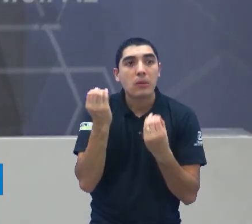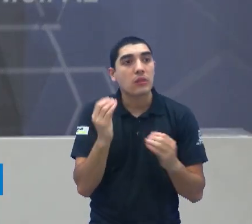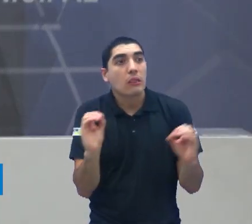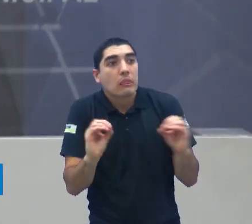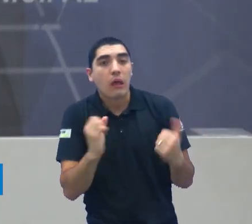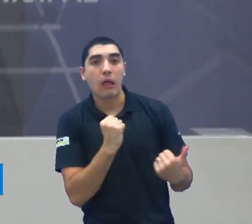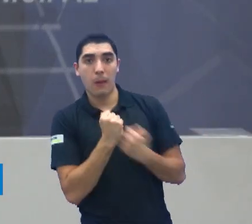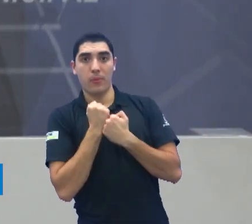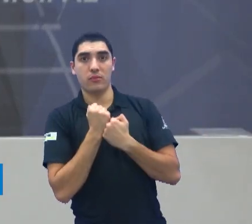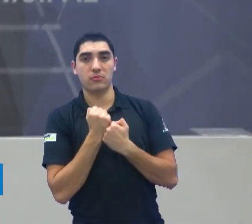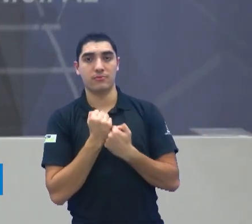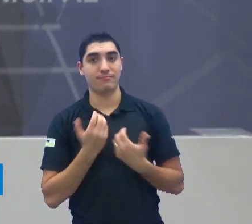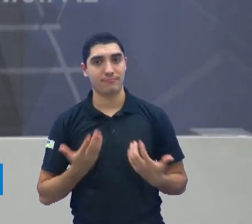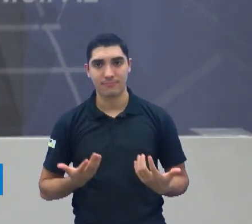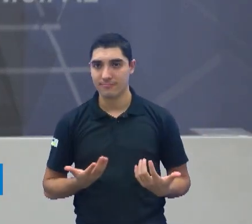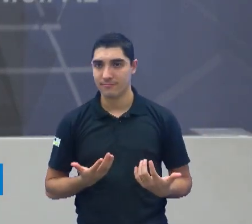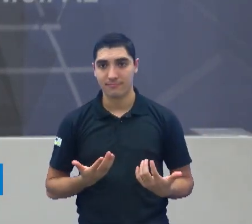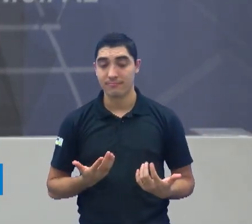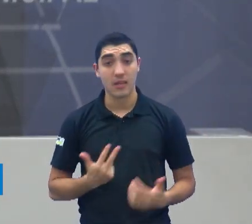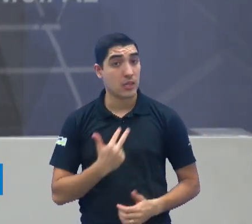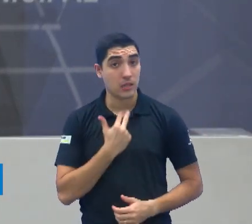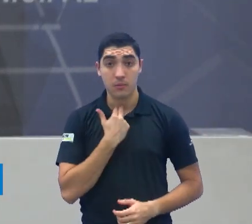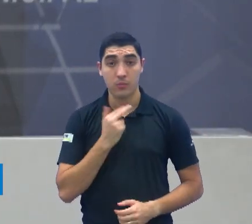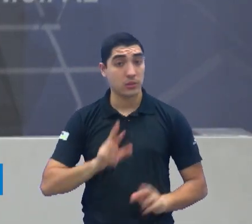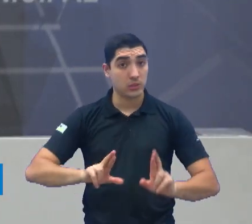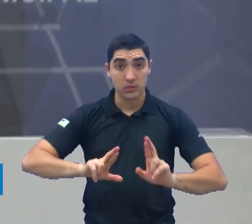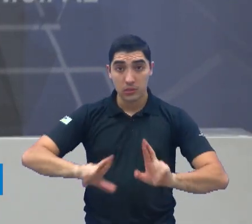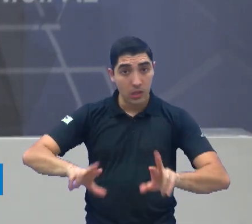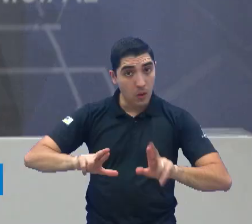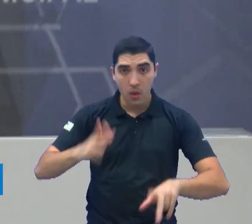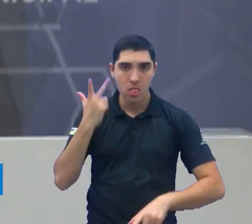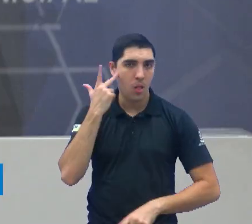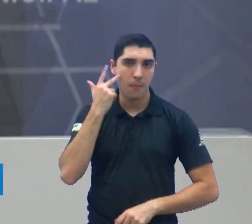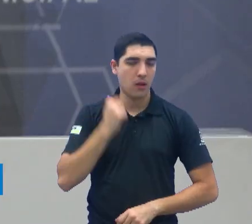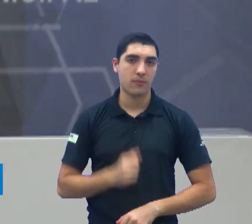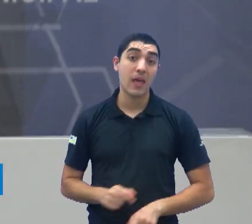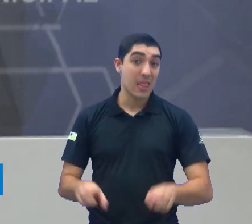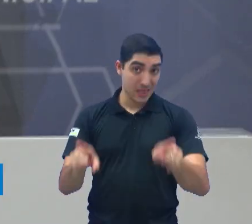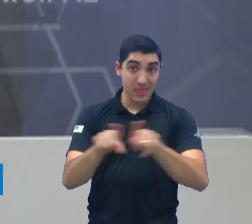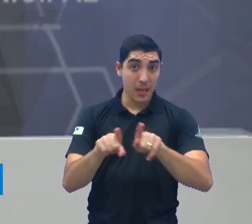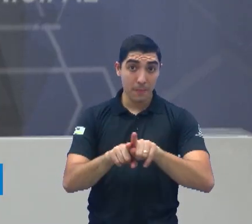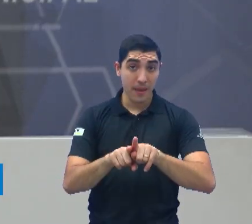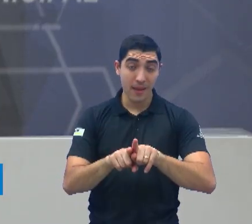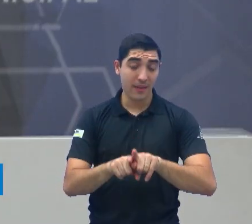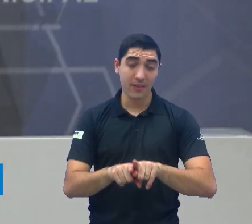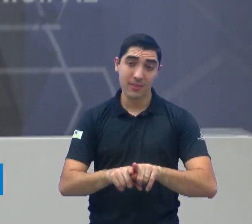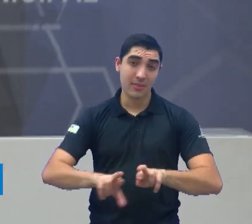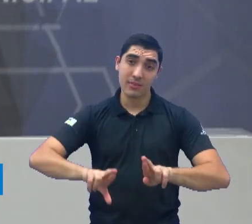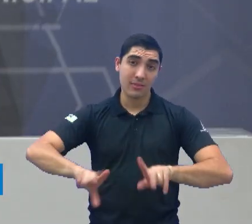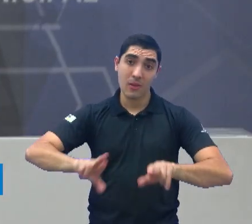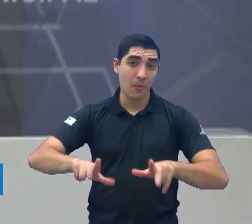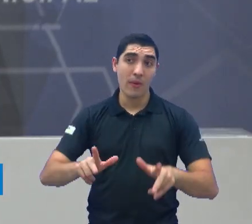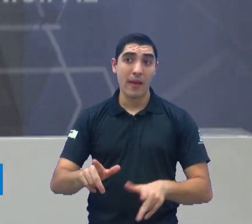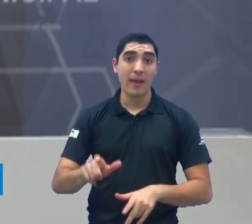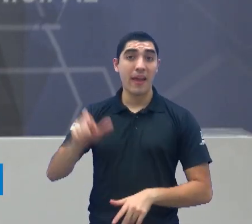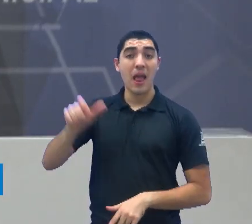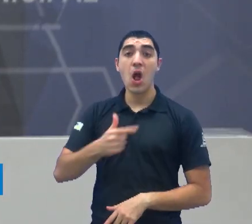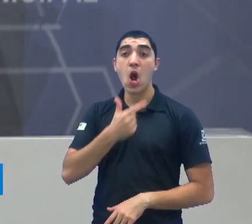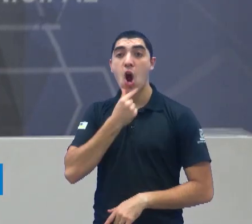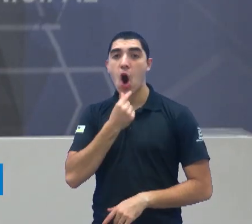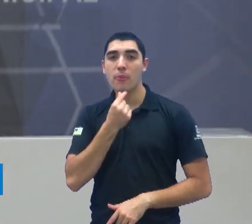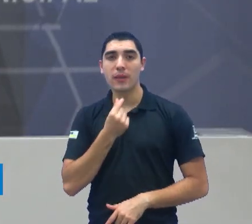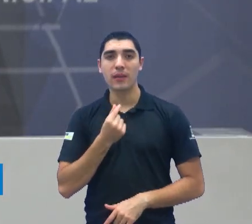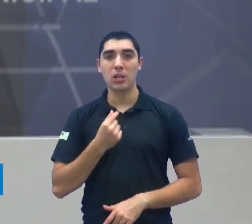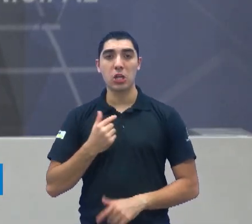ser normal, não deveria ser normal um homem, né, falar o contrário ou